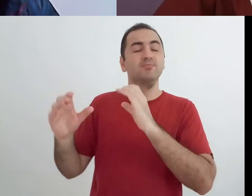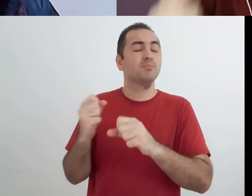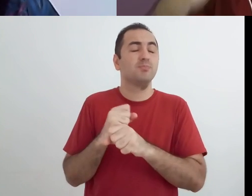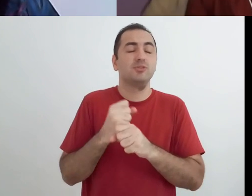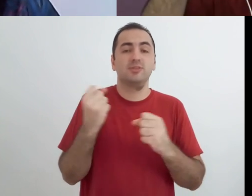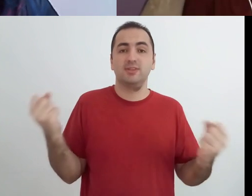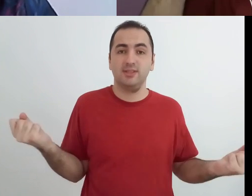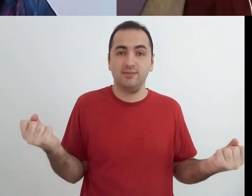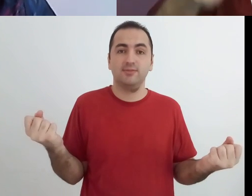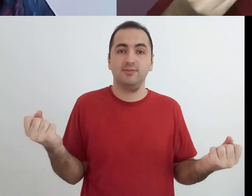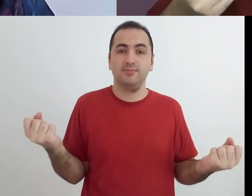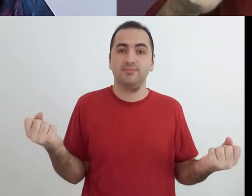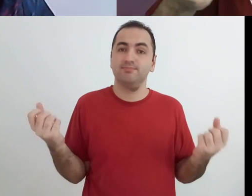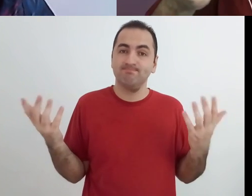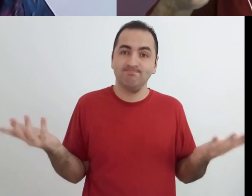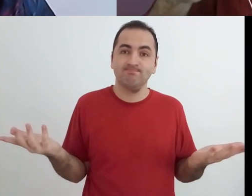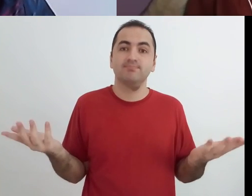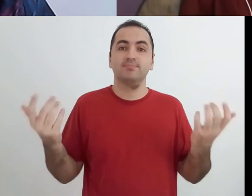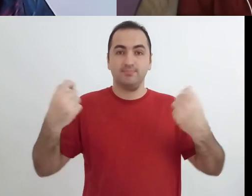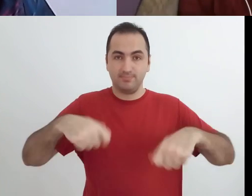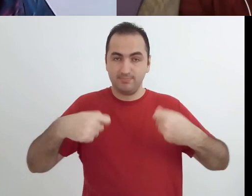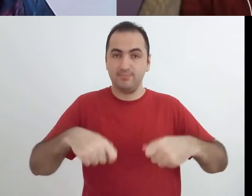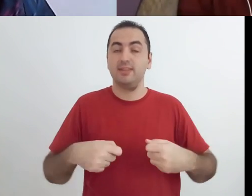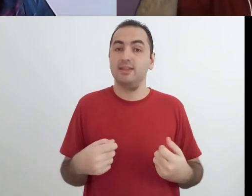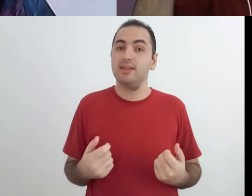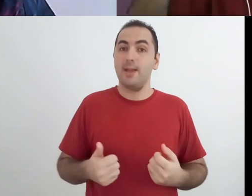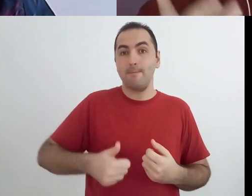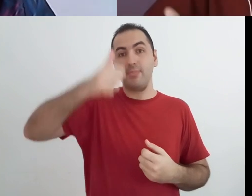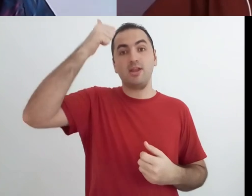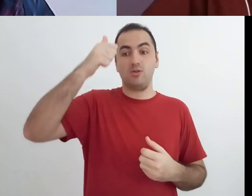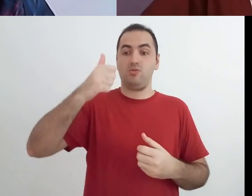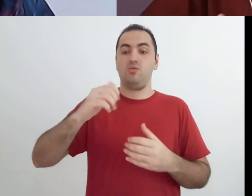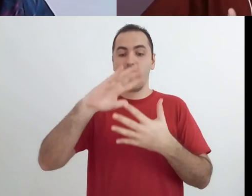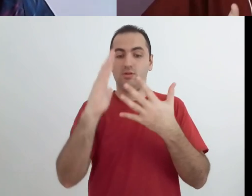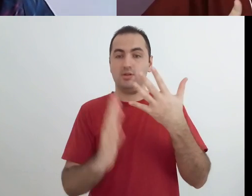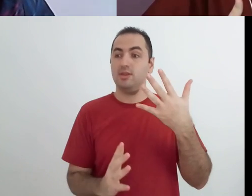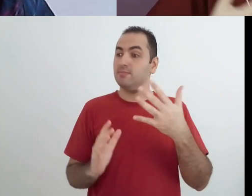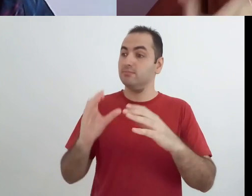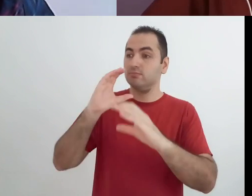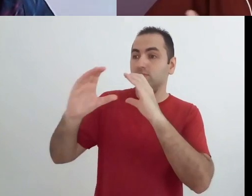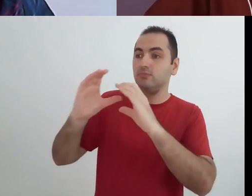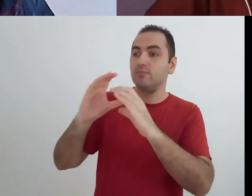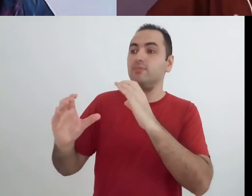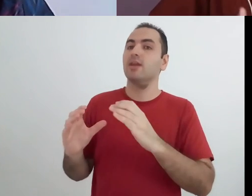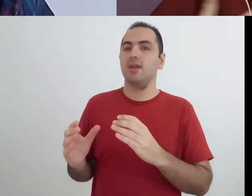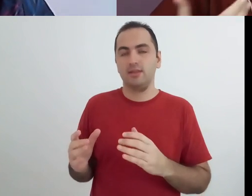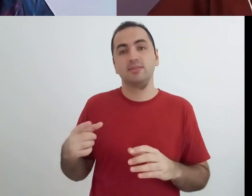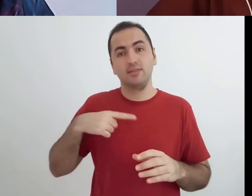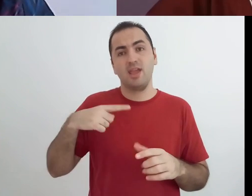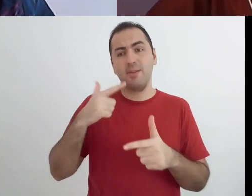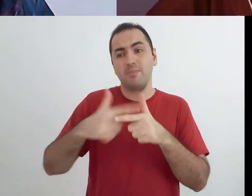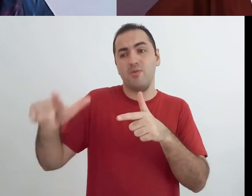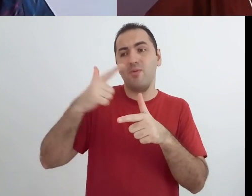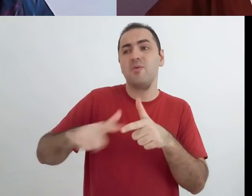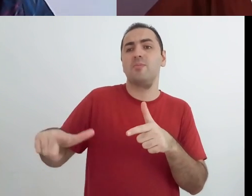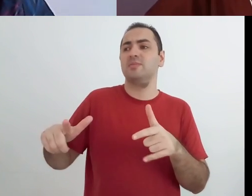comunicar. Pelo menos não da maneira que ele deveria, né? Da maneira mais apropriada. Então, vai surgir vários problemas, vai surgir